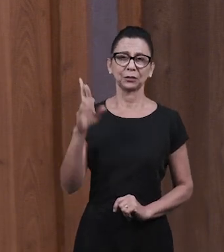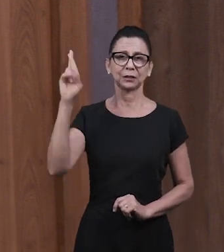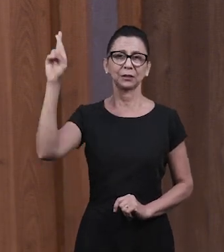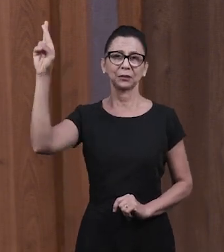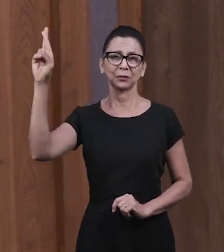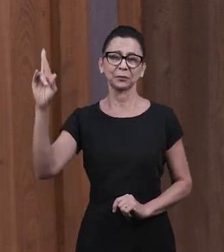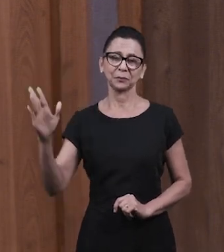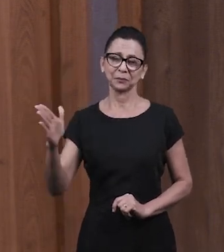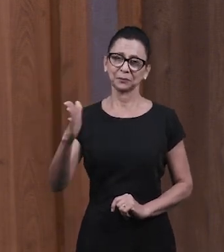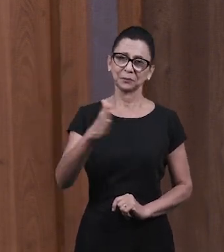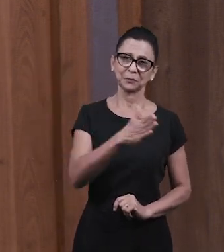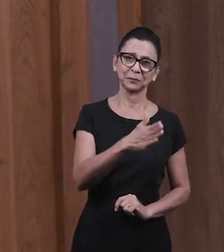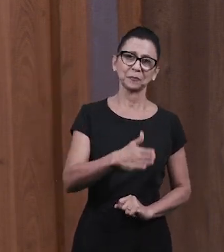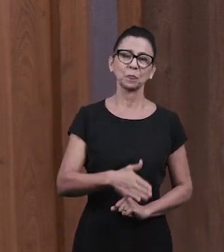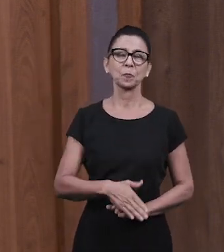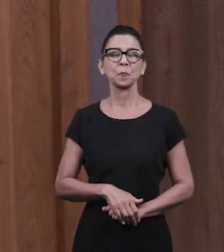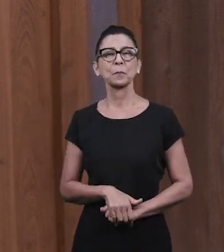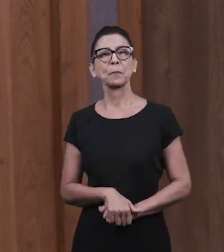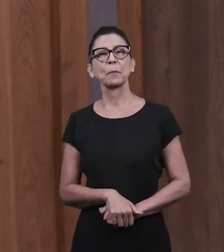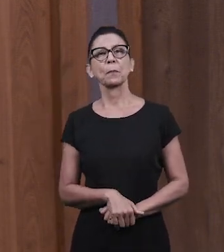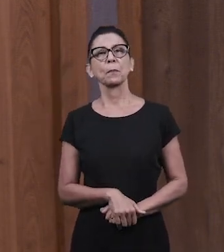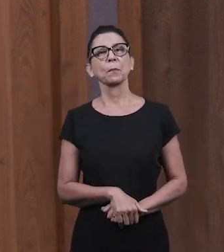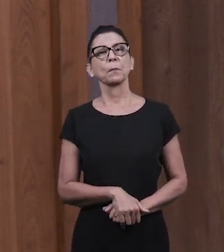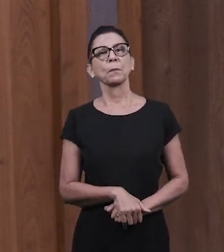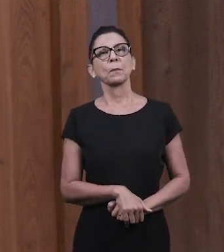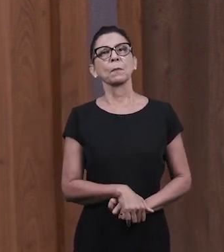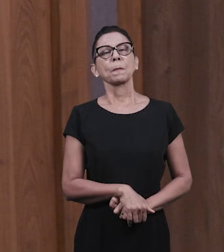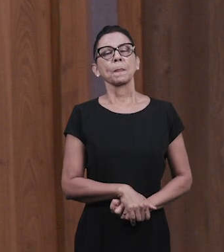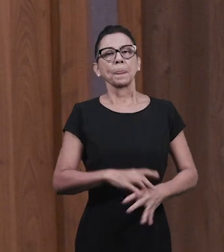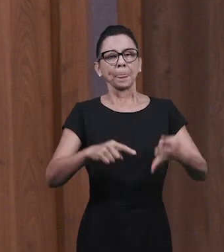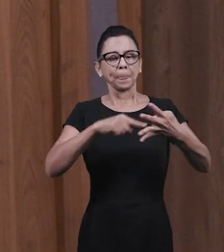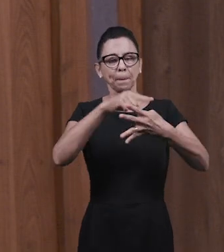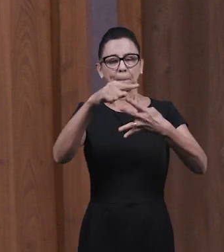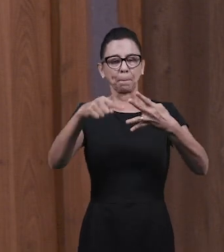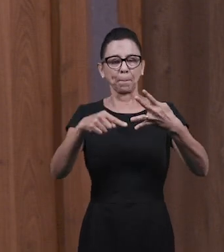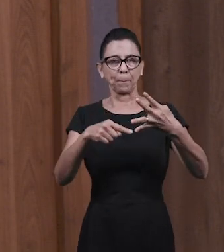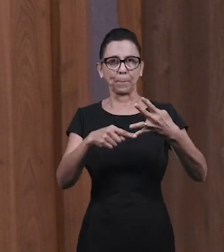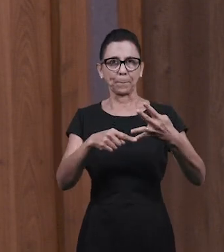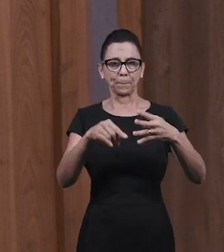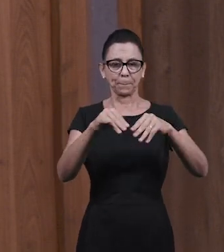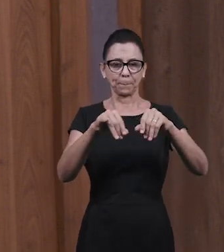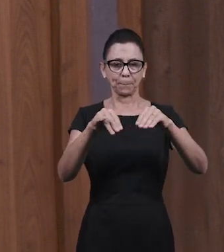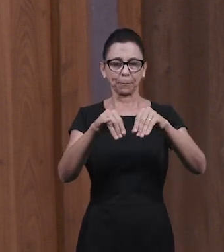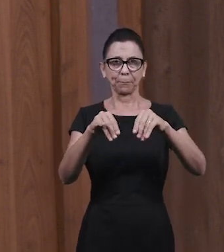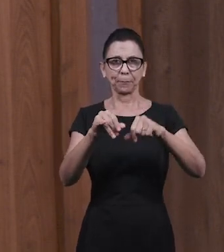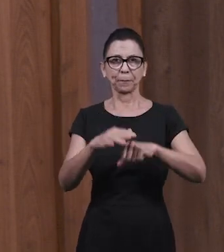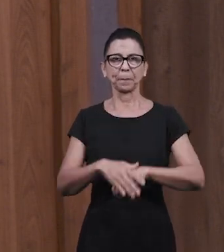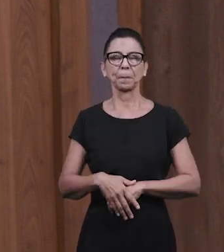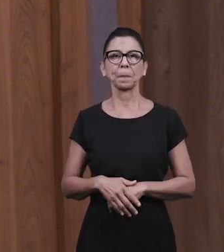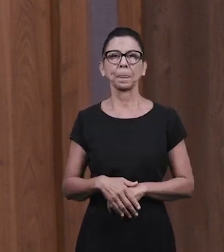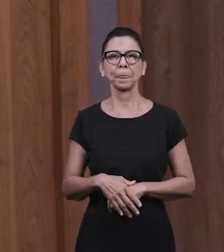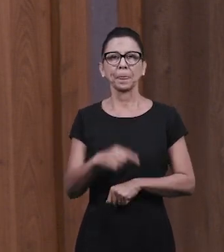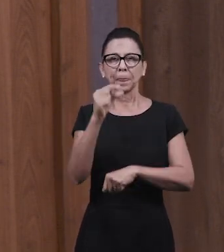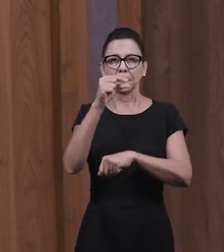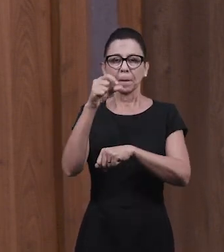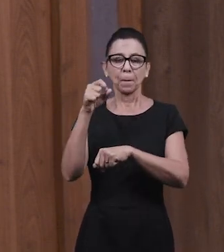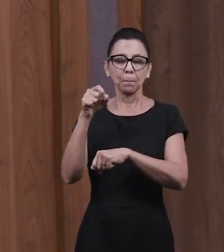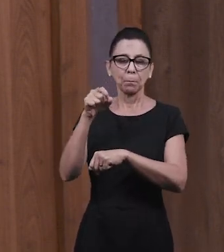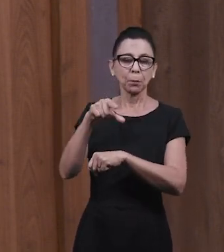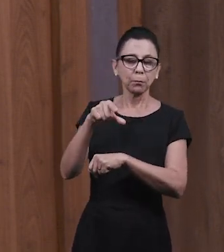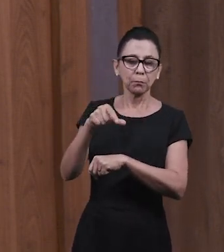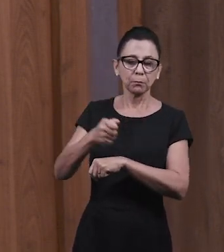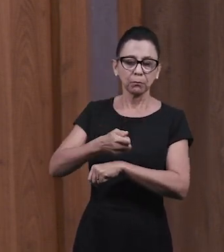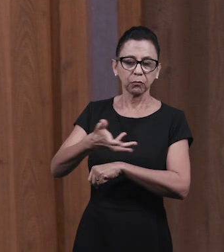viu? Agora vamos continuar ainda sobre os 4 terrenos sobre os quais a semente foi lançada. E nós